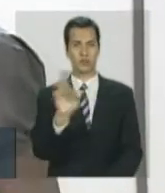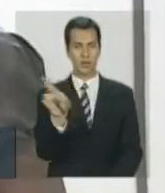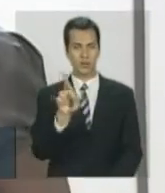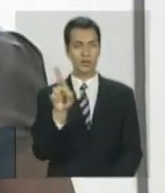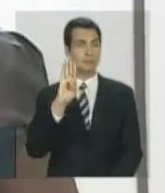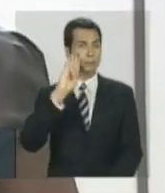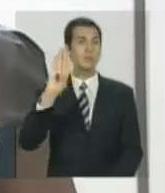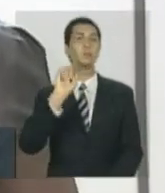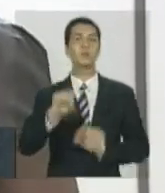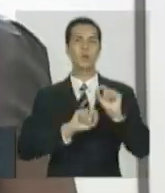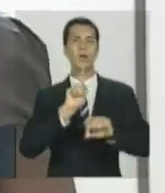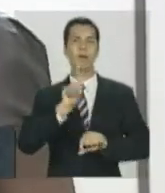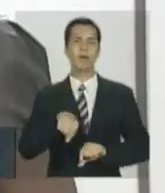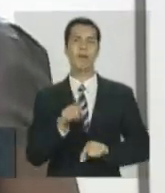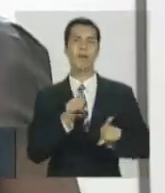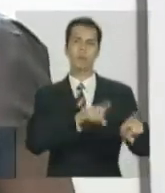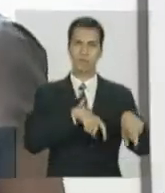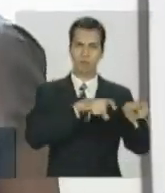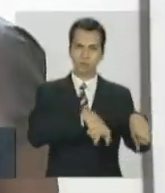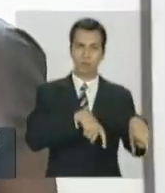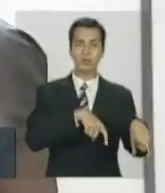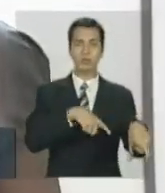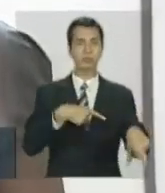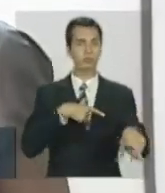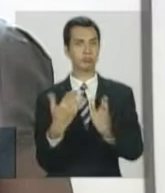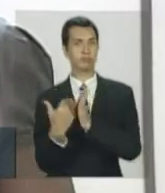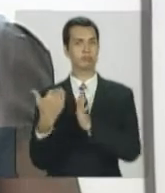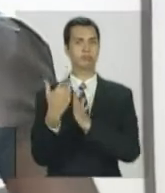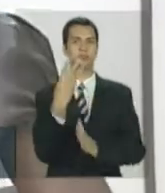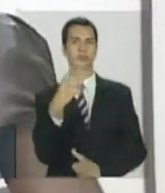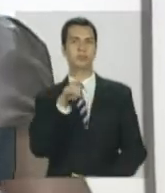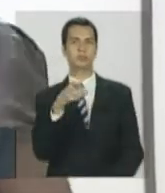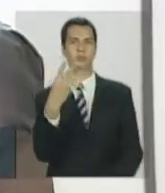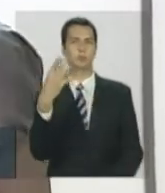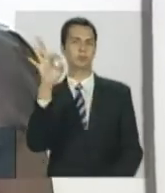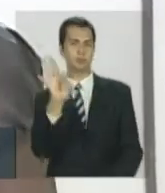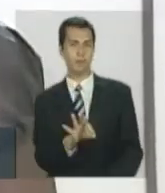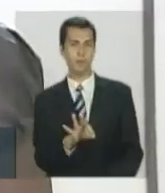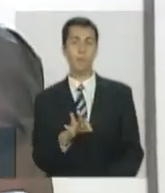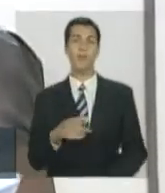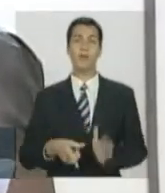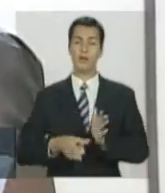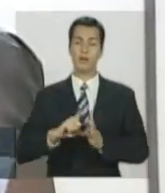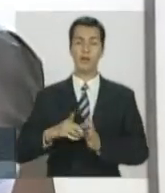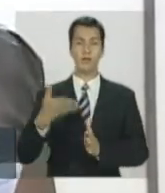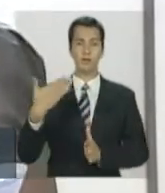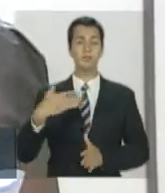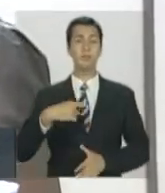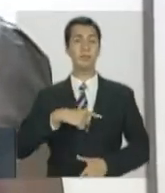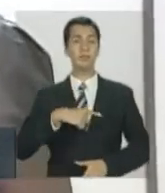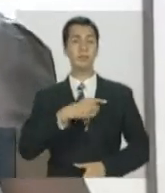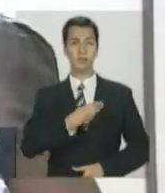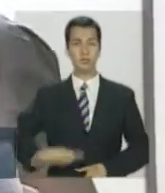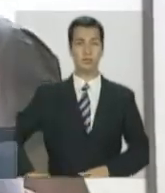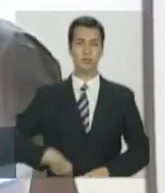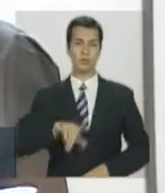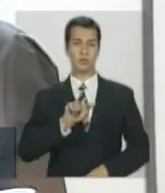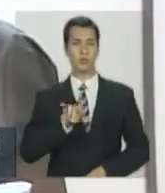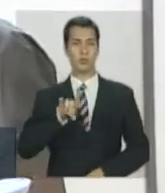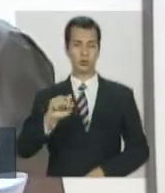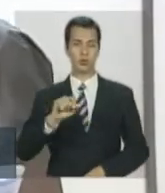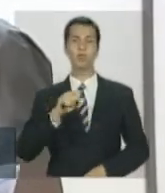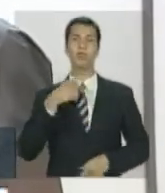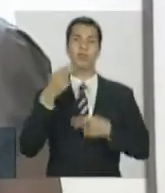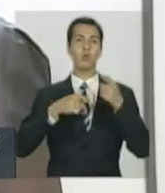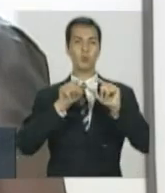agropecuária, que cresceu 3,9%. O ministro da Fazenda, Guido Mantega, comentou agora há pouco esse resultado. Ele disse que, apesar de não ter sido